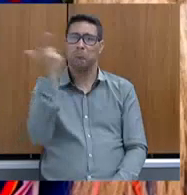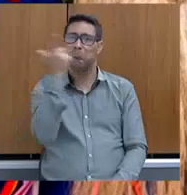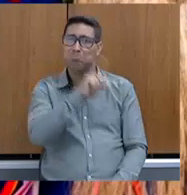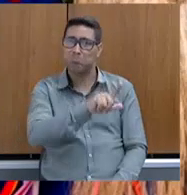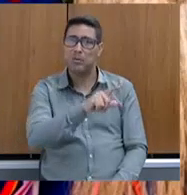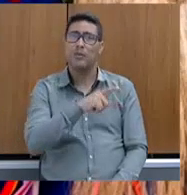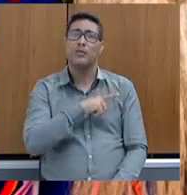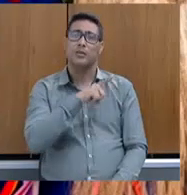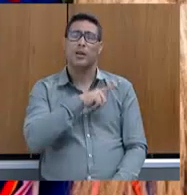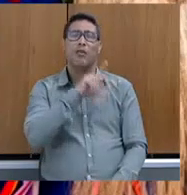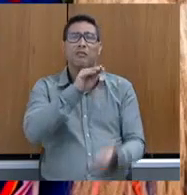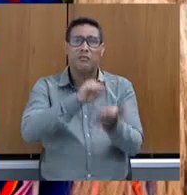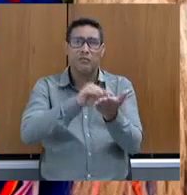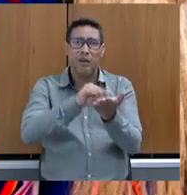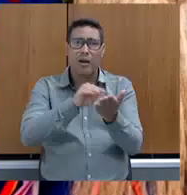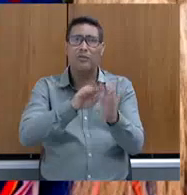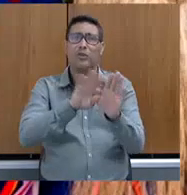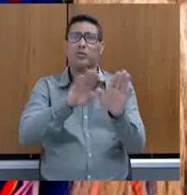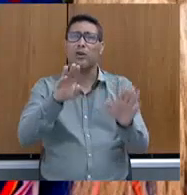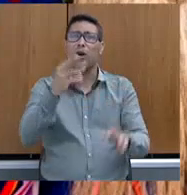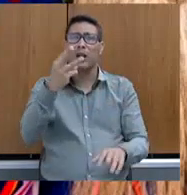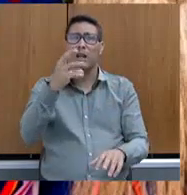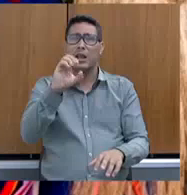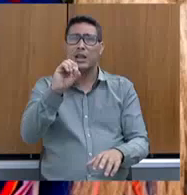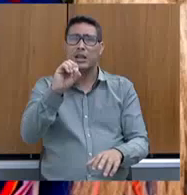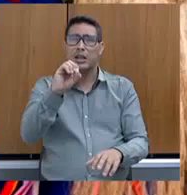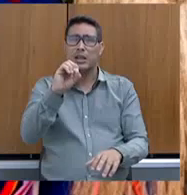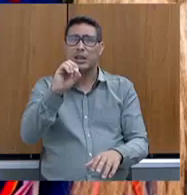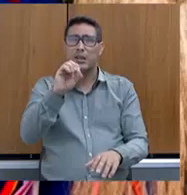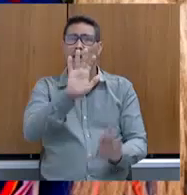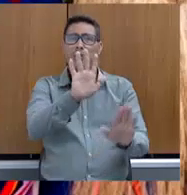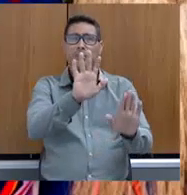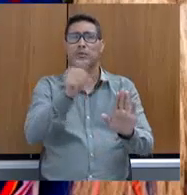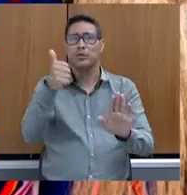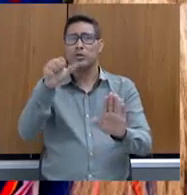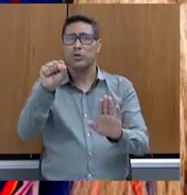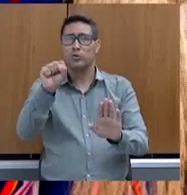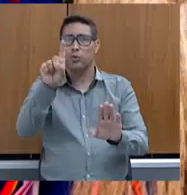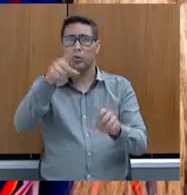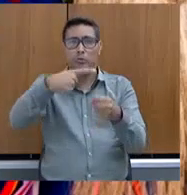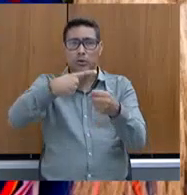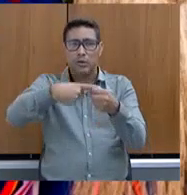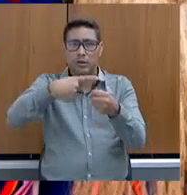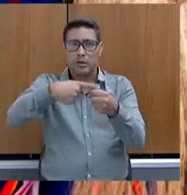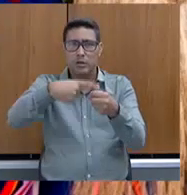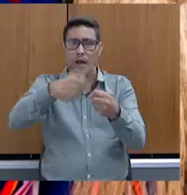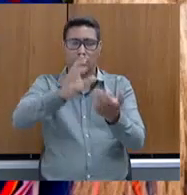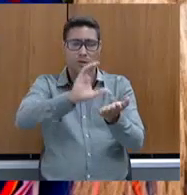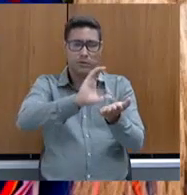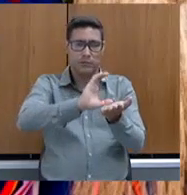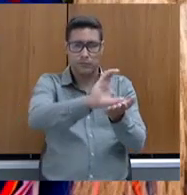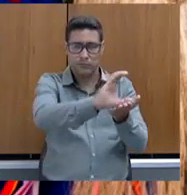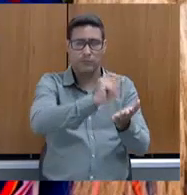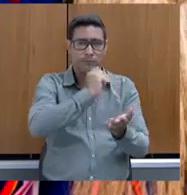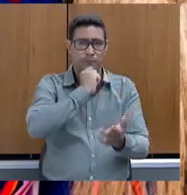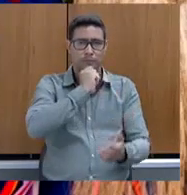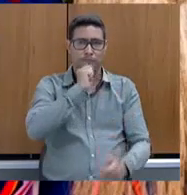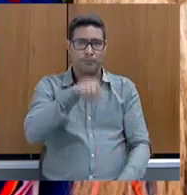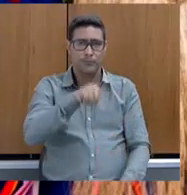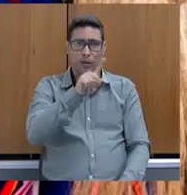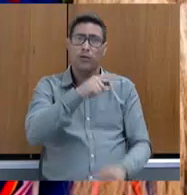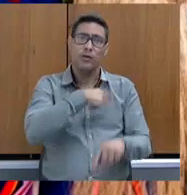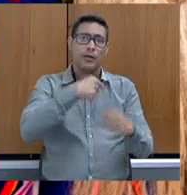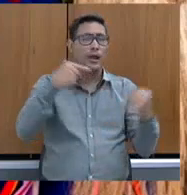faltam apenas 30 20 municípios 18 municípios é com política de patrimônio histórico